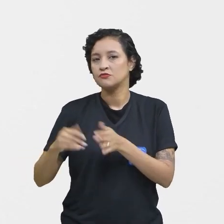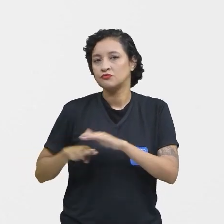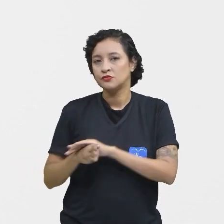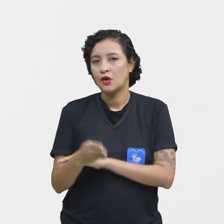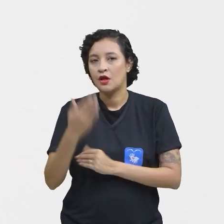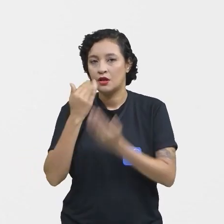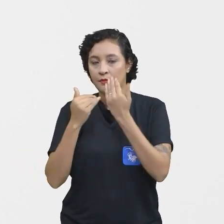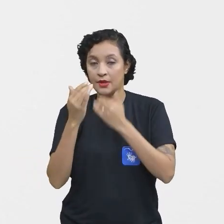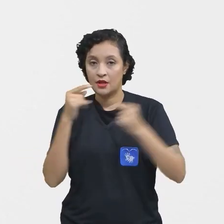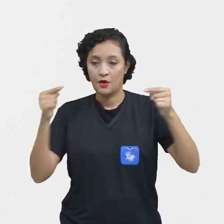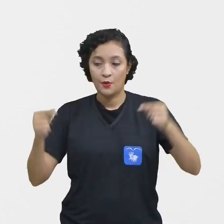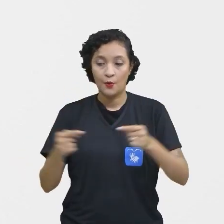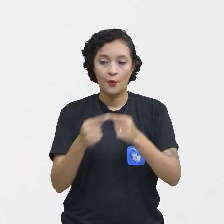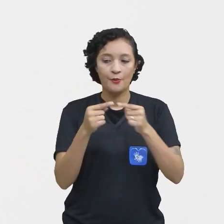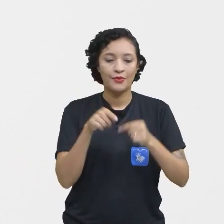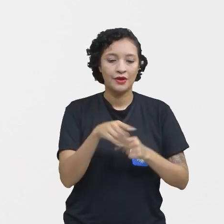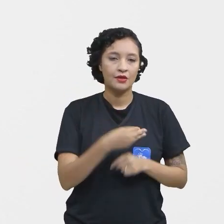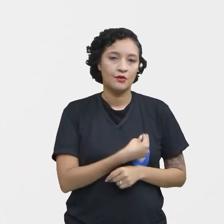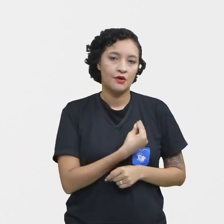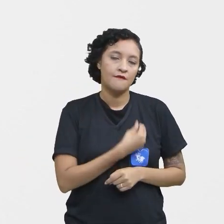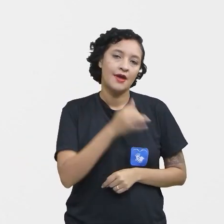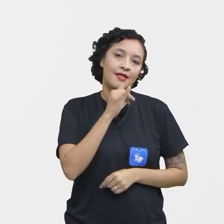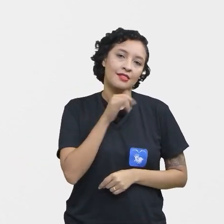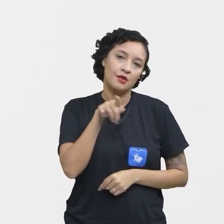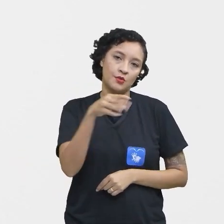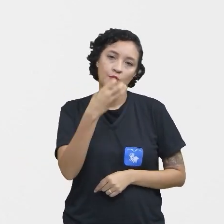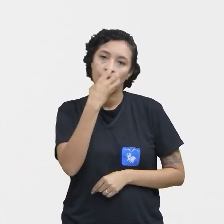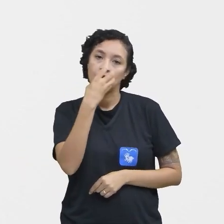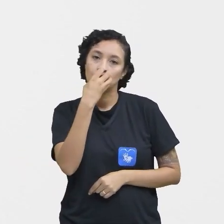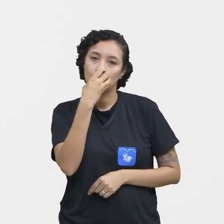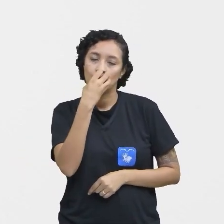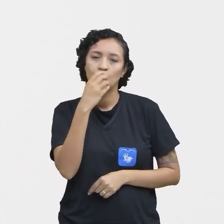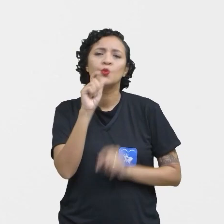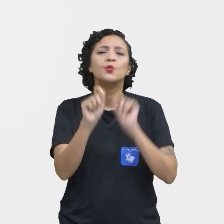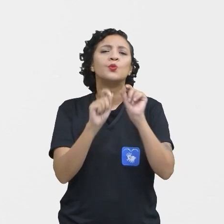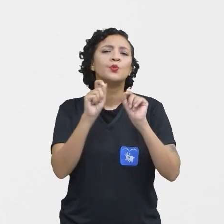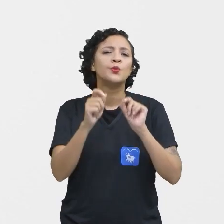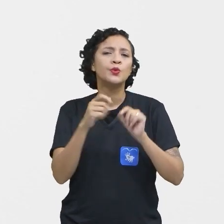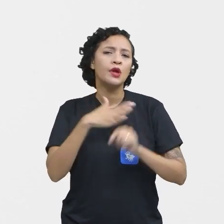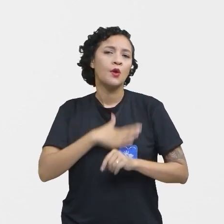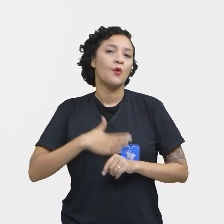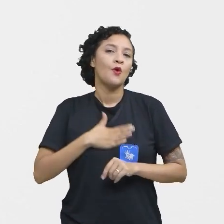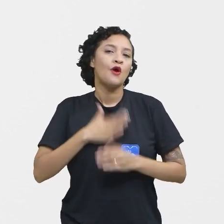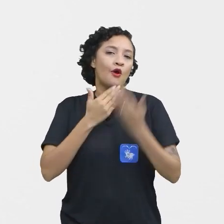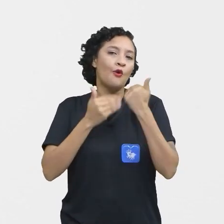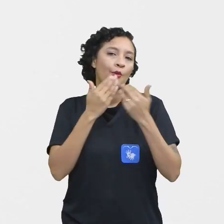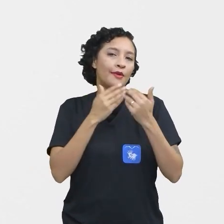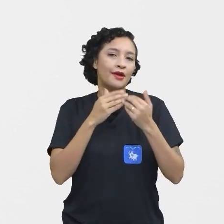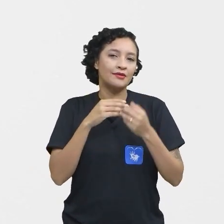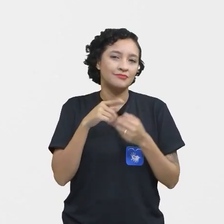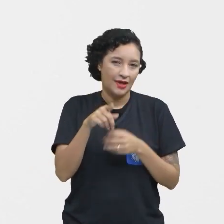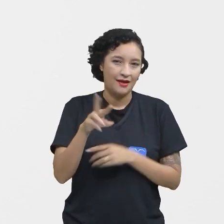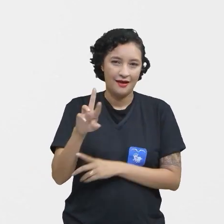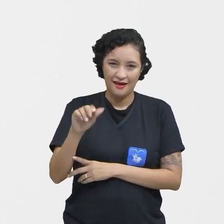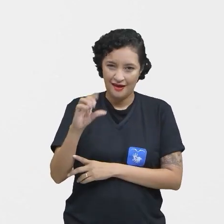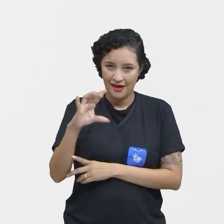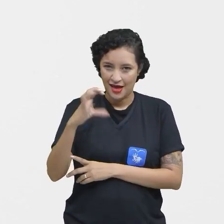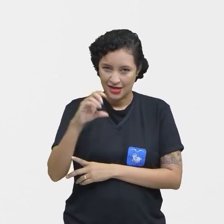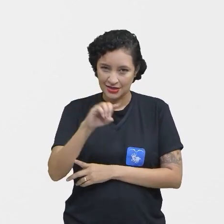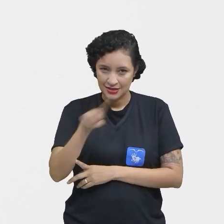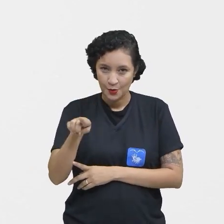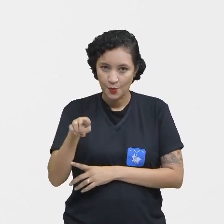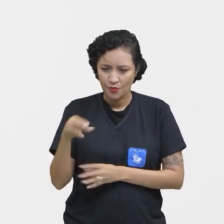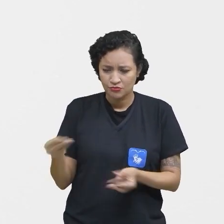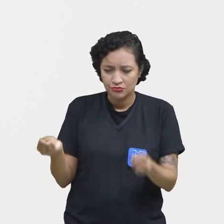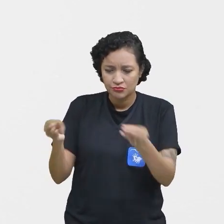vive. Por exemplo, seu cachorro, o que ele gosta de comer? Ele gosta de comer ração, porque você oferece ração para ele, né? Mas